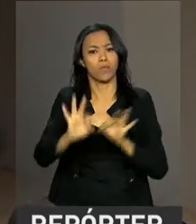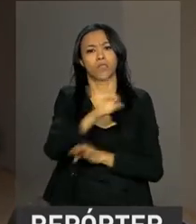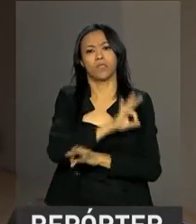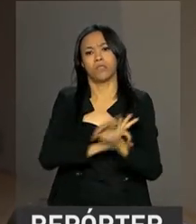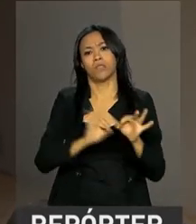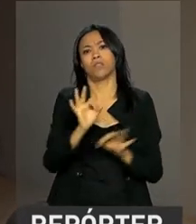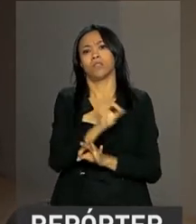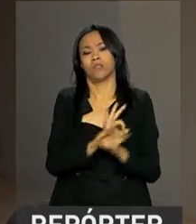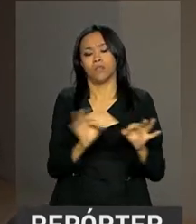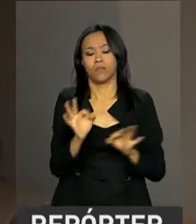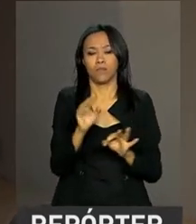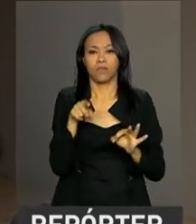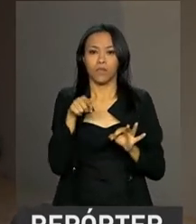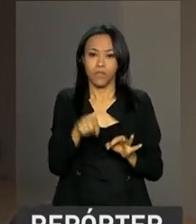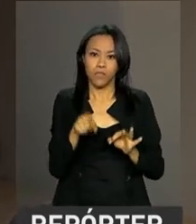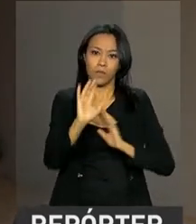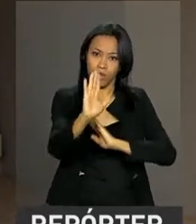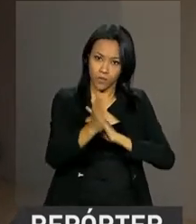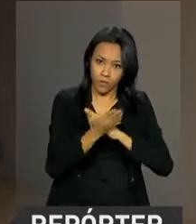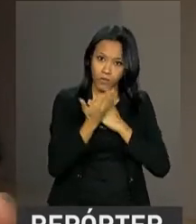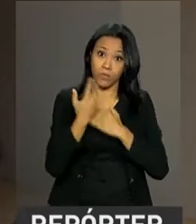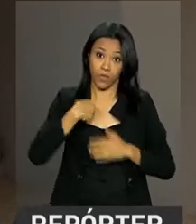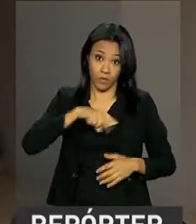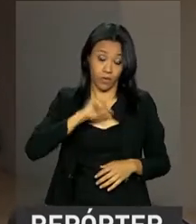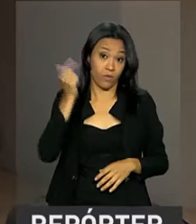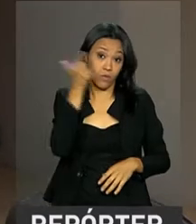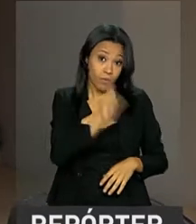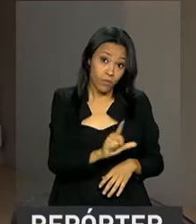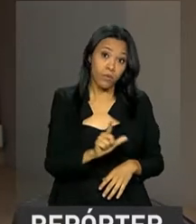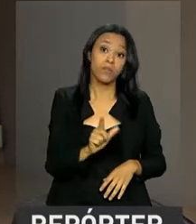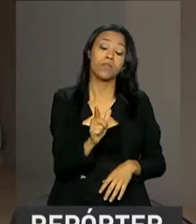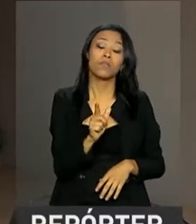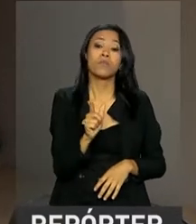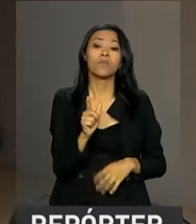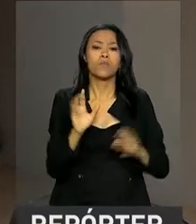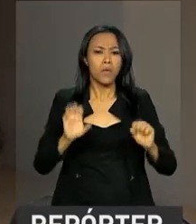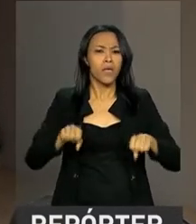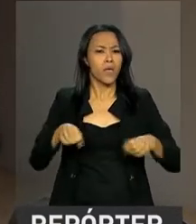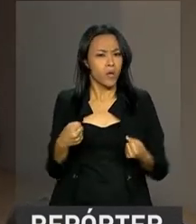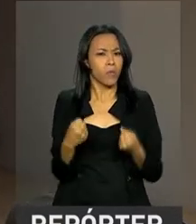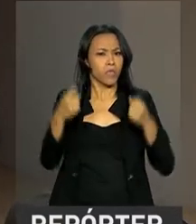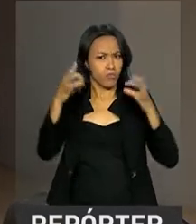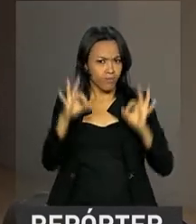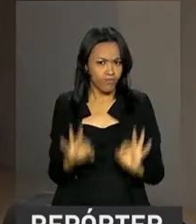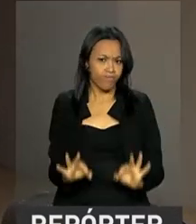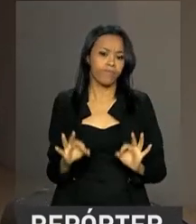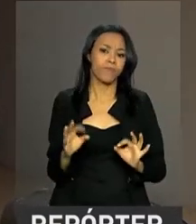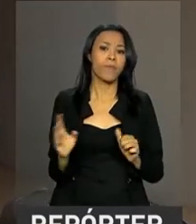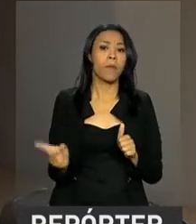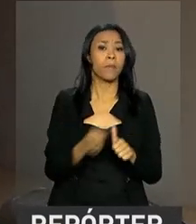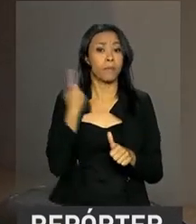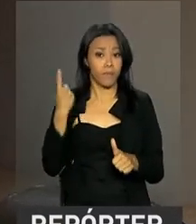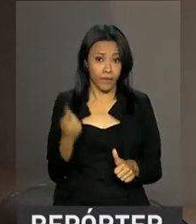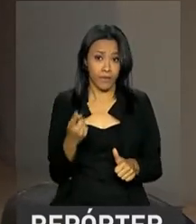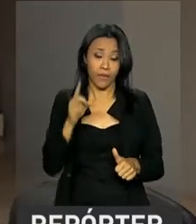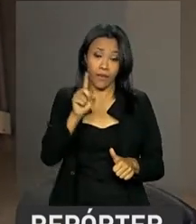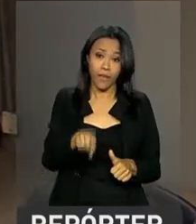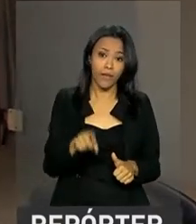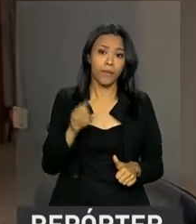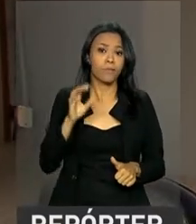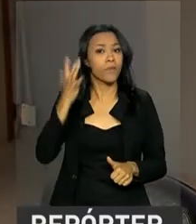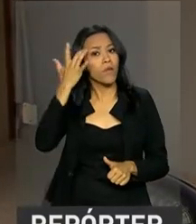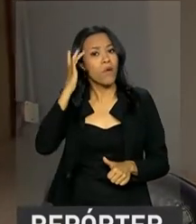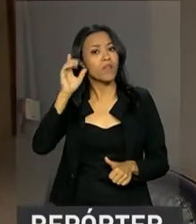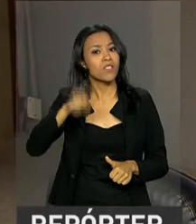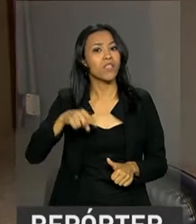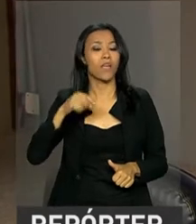organizada, contribuindo para que nós iniciemos uma recuperação de fato sustentada. A primeira ação, acho que é a